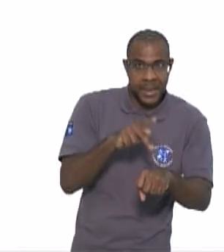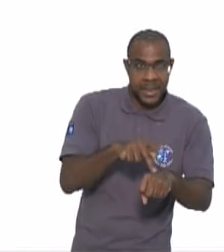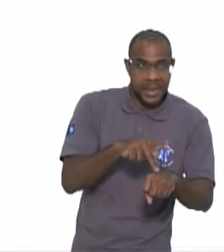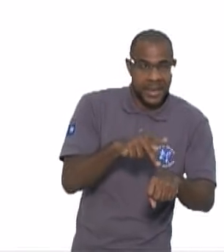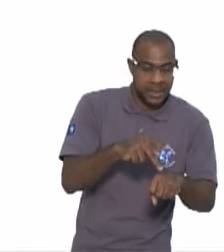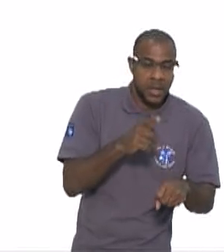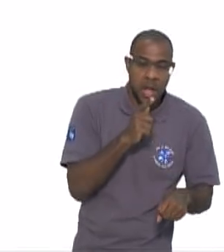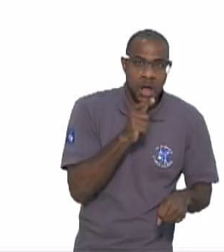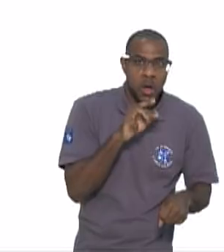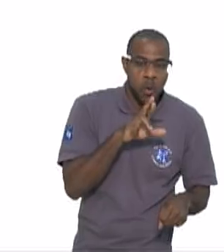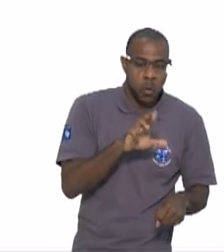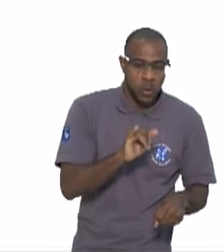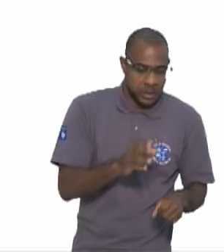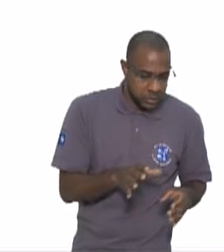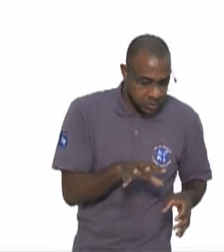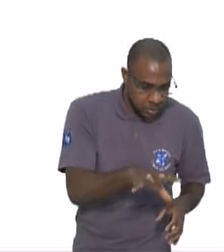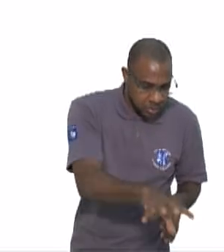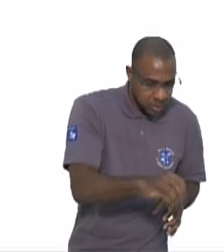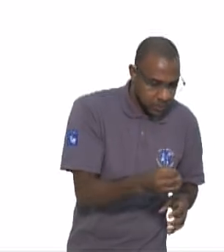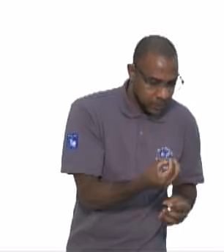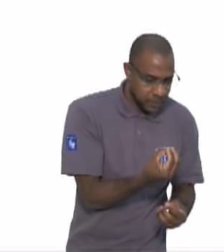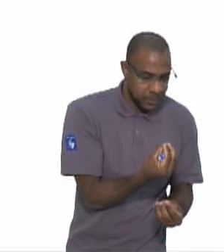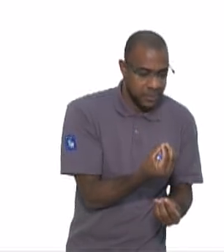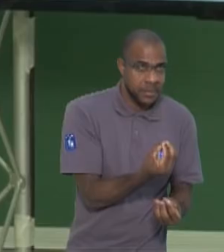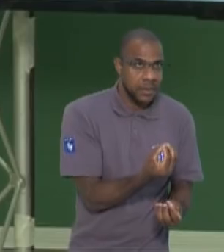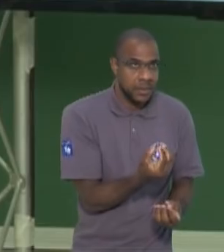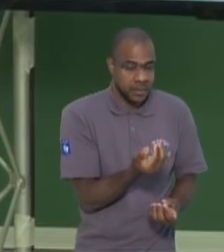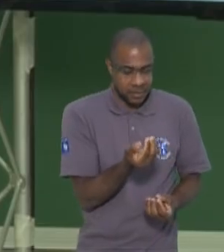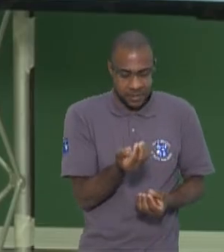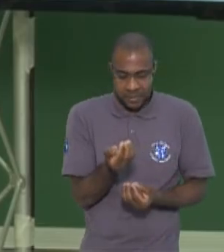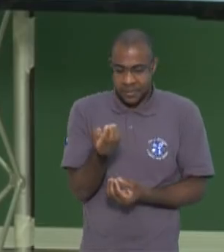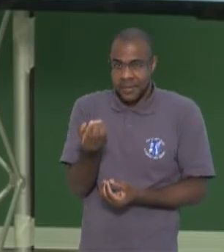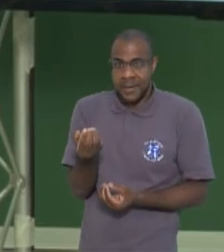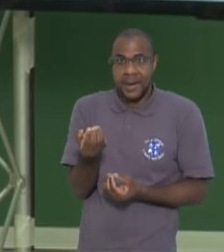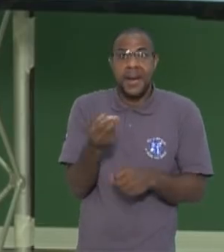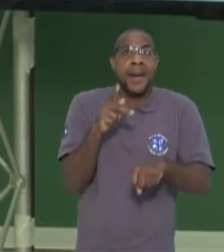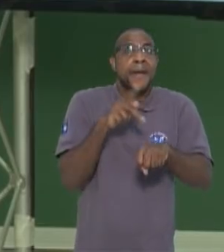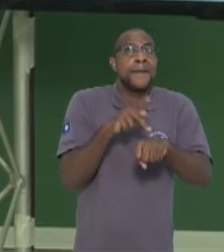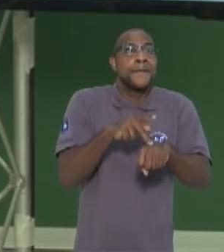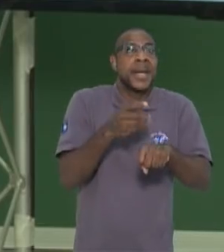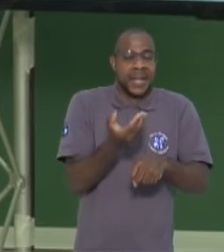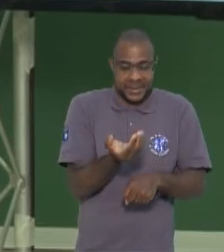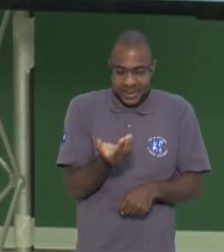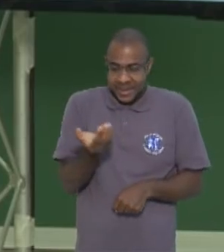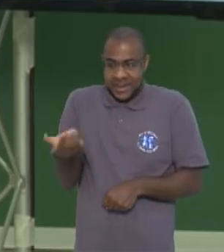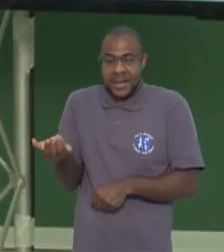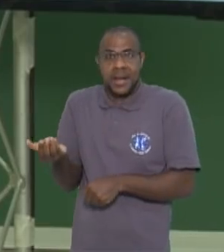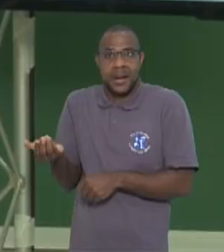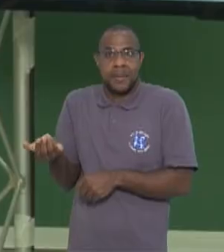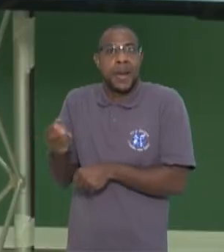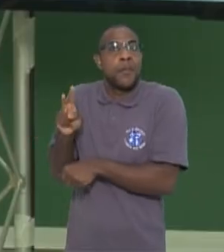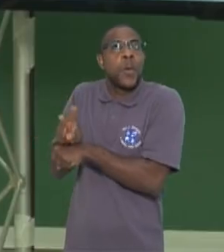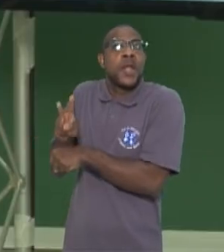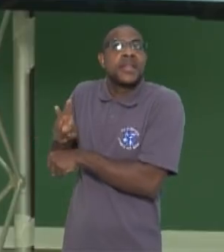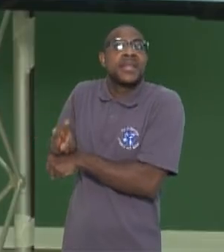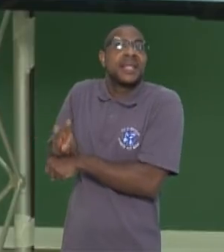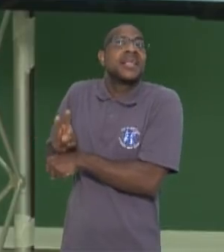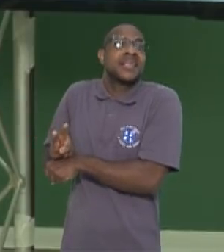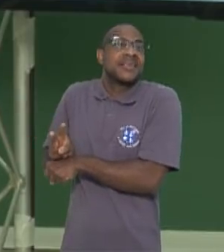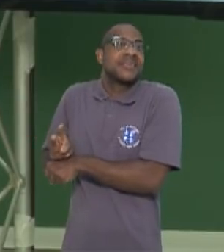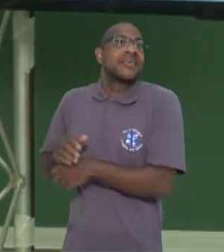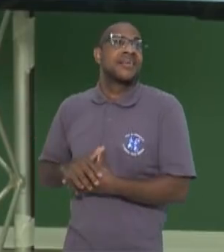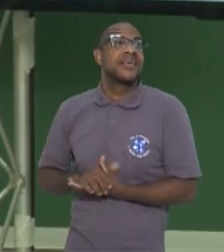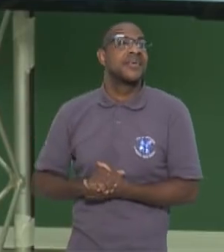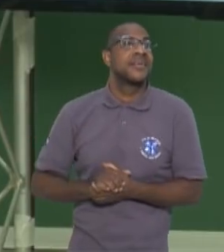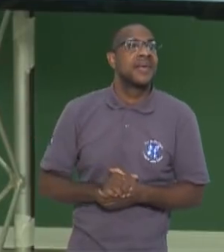rio chamado Muiractã. Então, o nome dessas mulheres a gente chama Amazonas, nessa comunidade apenas de mulheres. Então, é um mito,